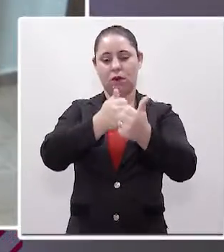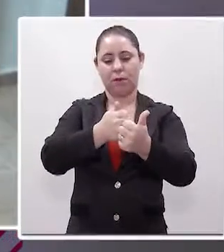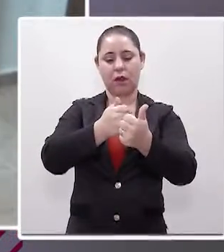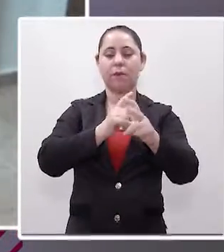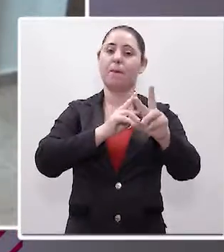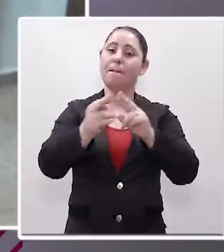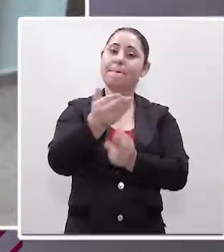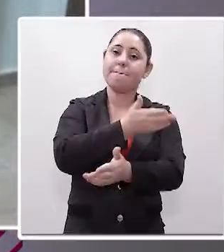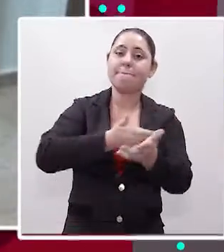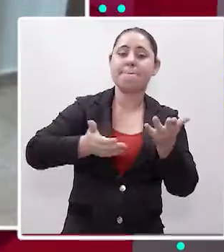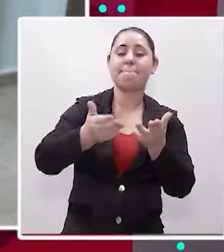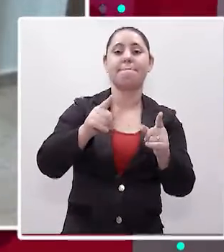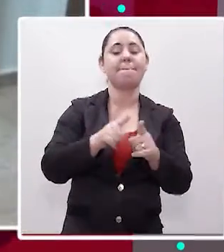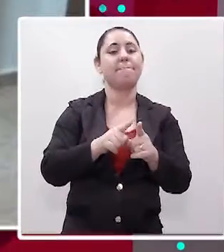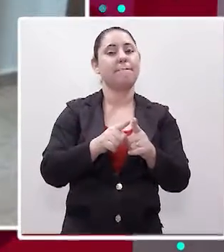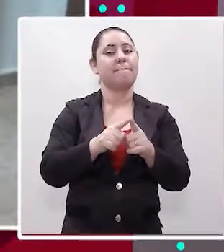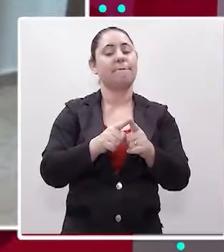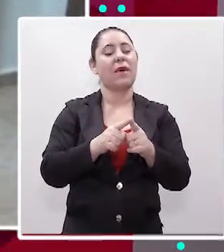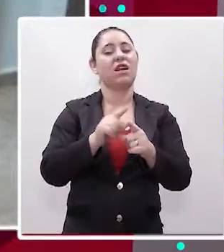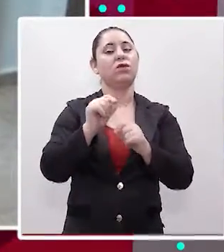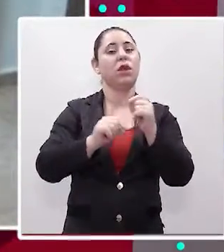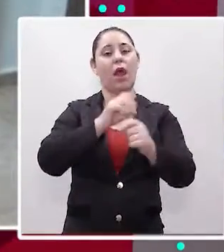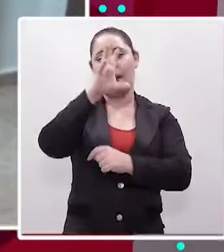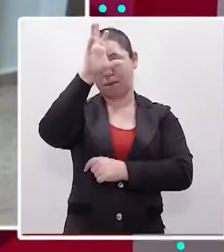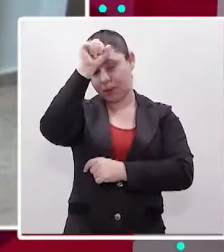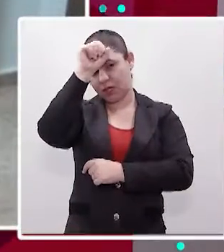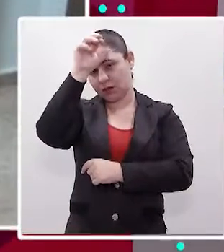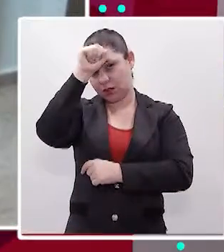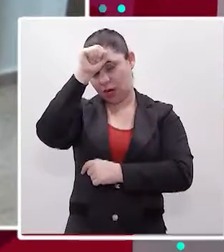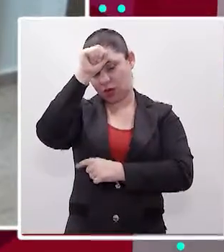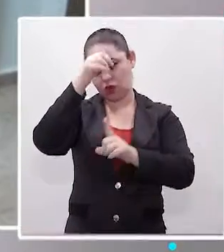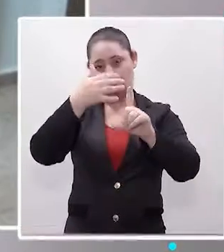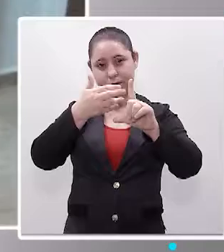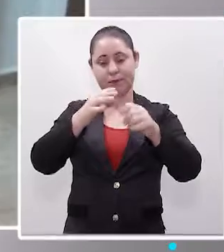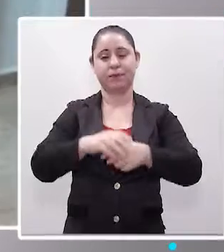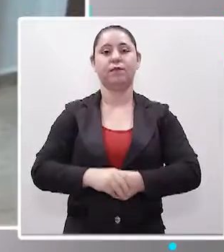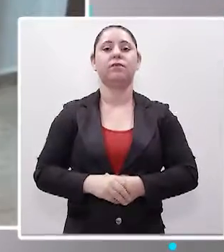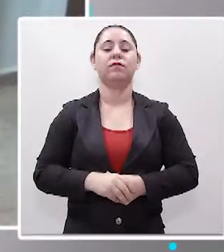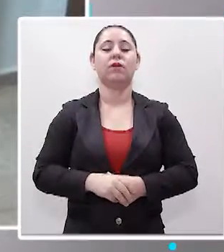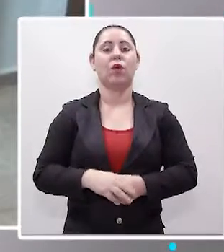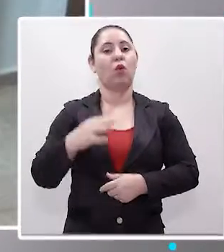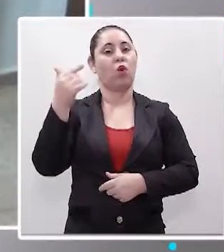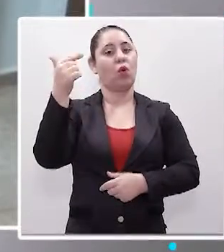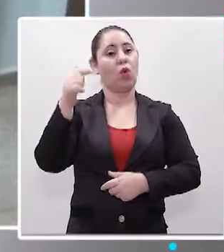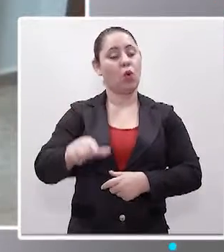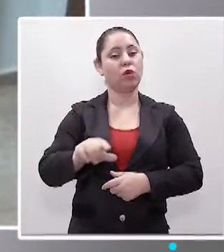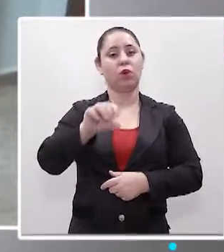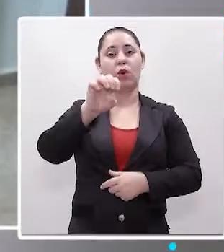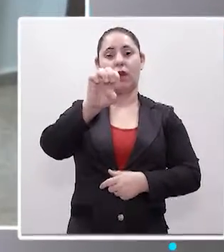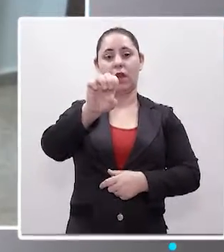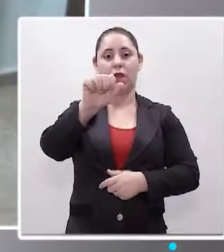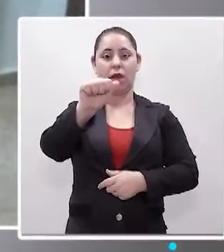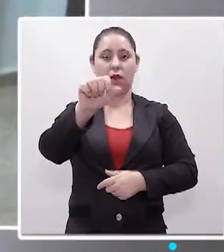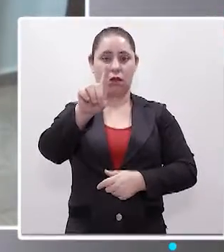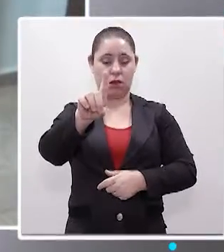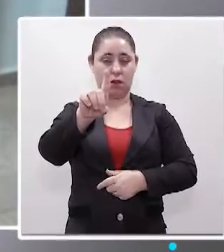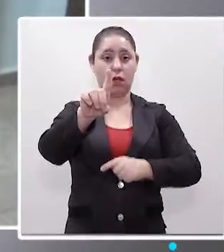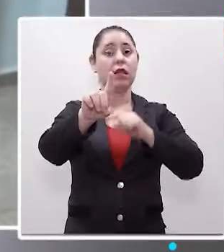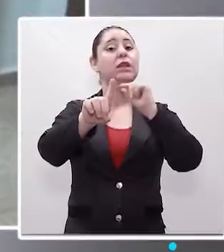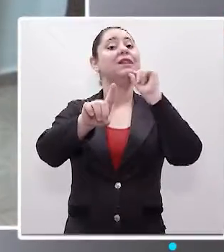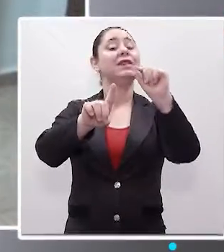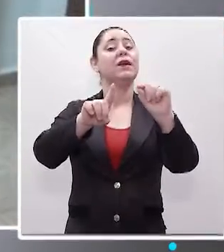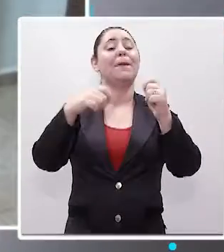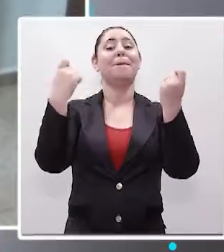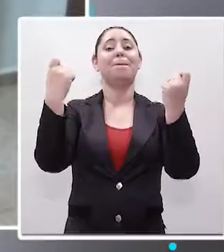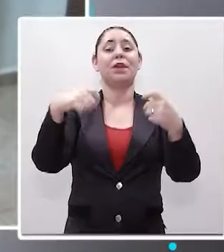monitoramento, o acompanhamento, a interação e a mediação da aprendizagem online. Outro ponto importante da EAD é